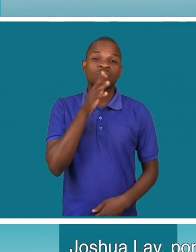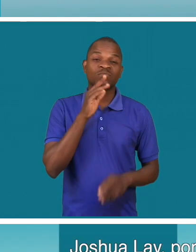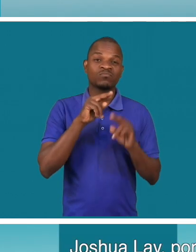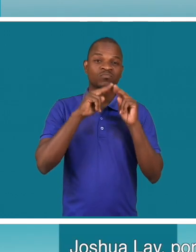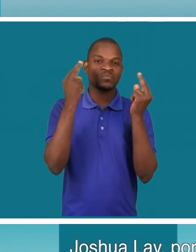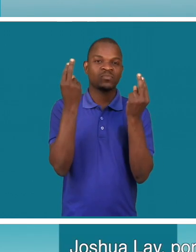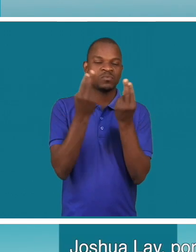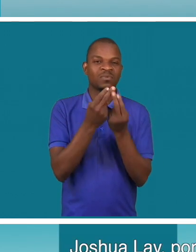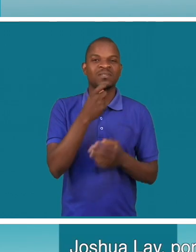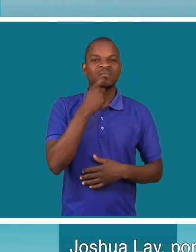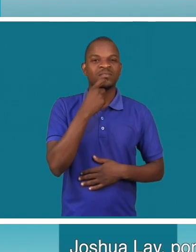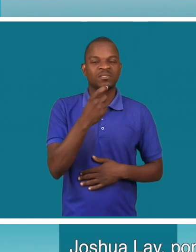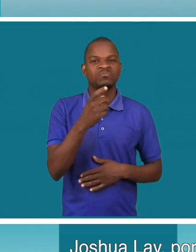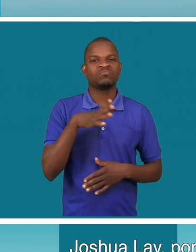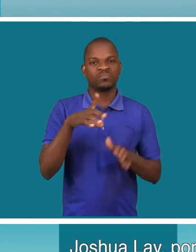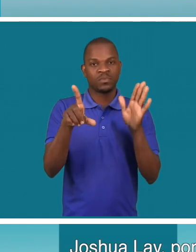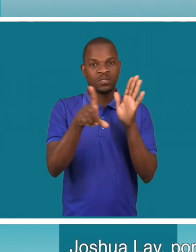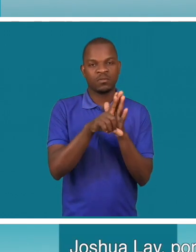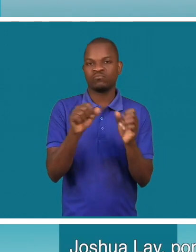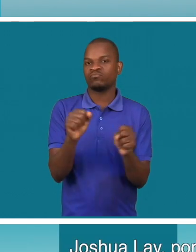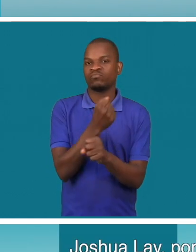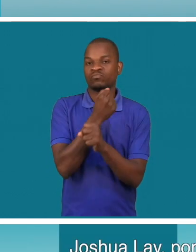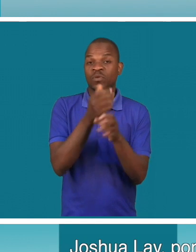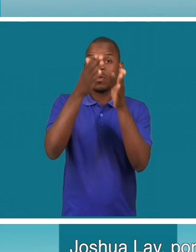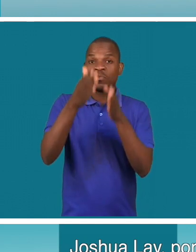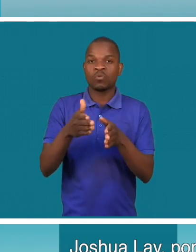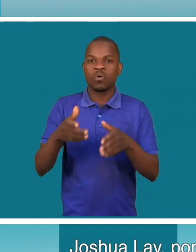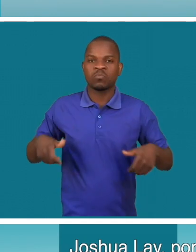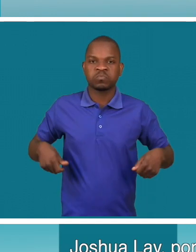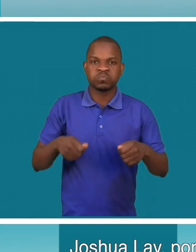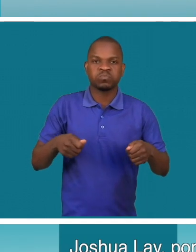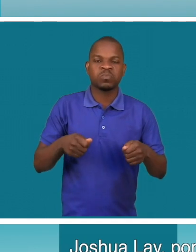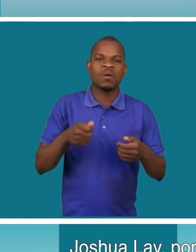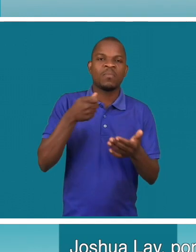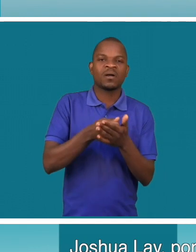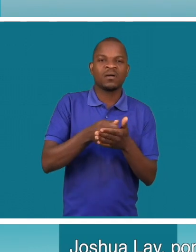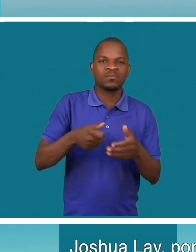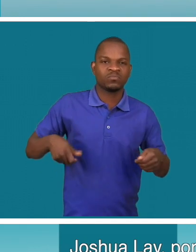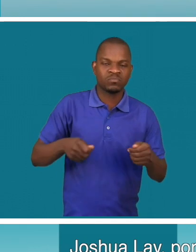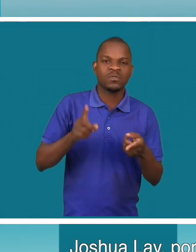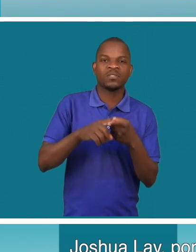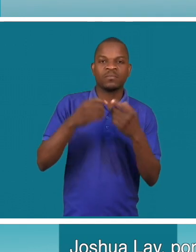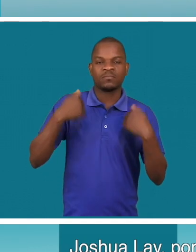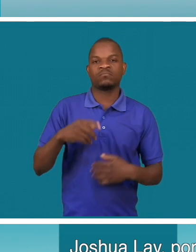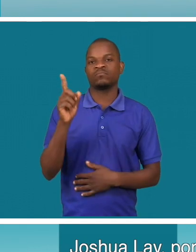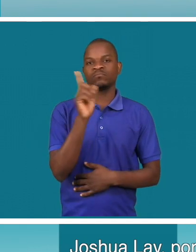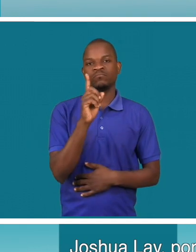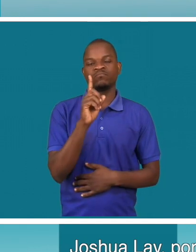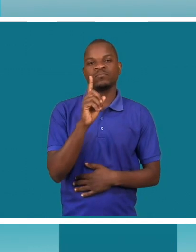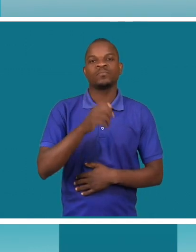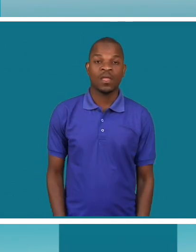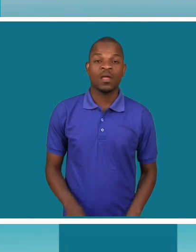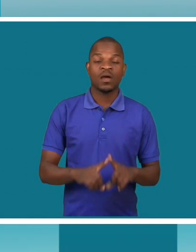Jishu Alay, porta-voz da Polícia Municipal de Maputo, explica que a lei penaliza casos de dupla